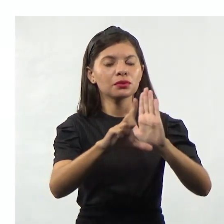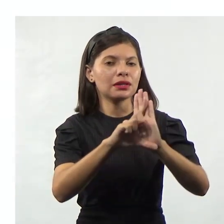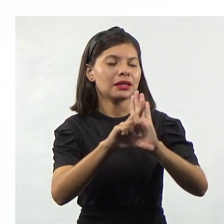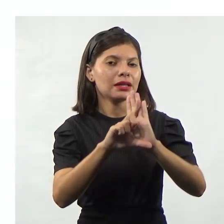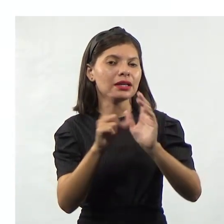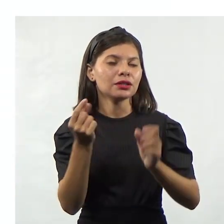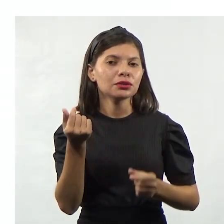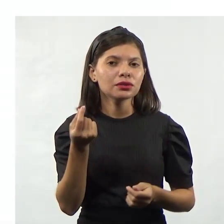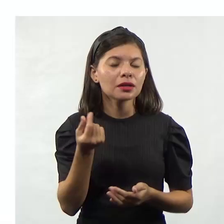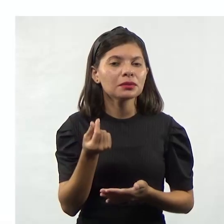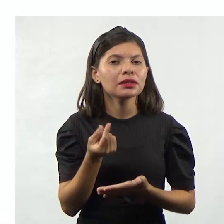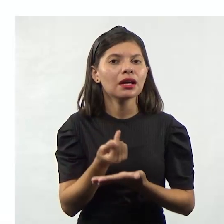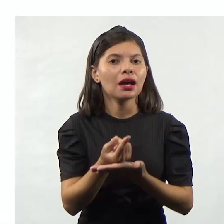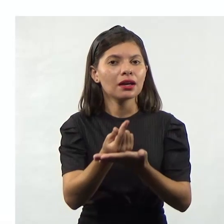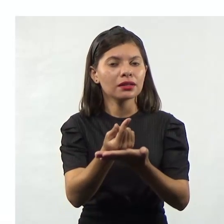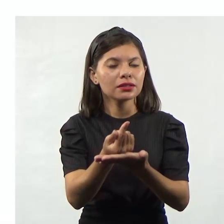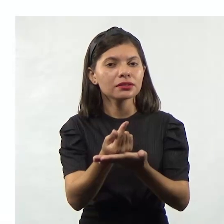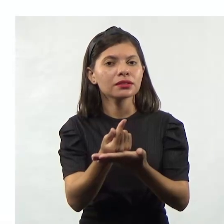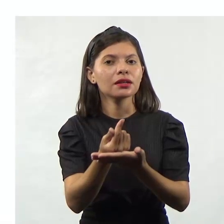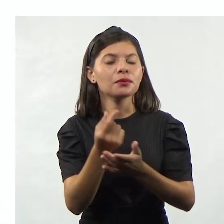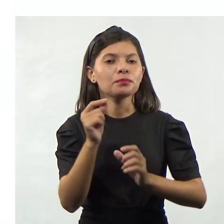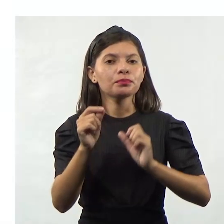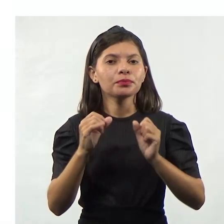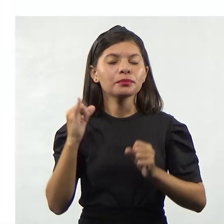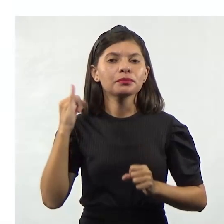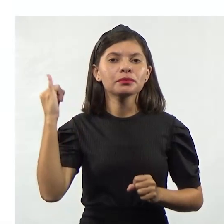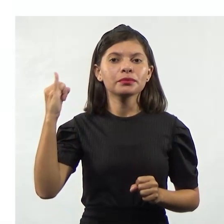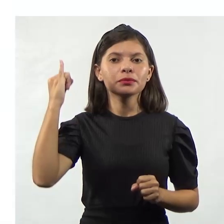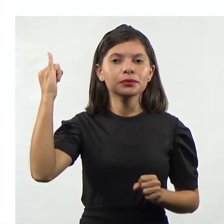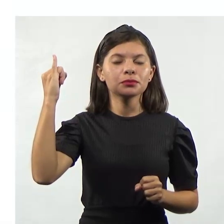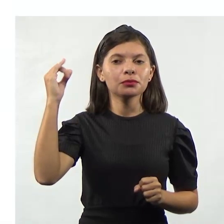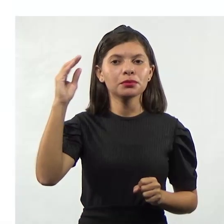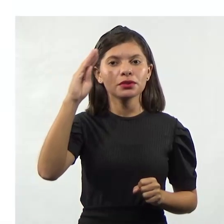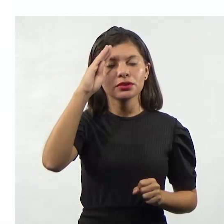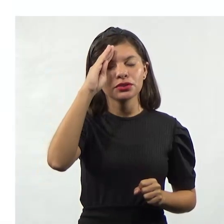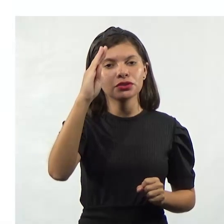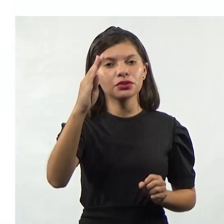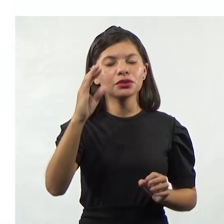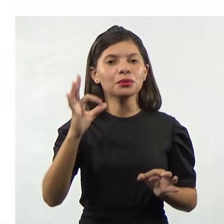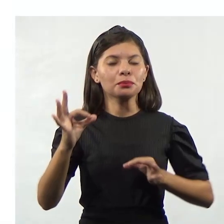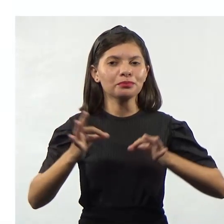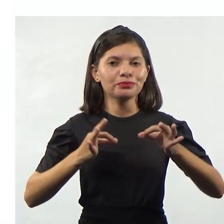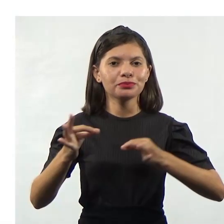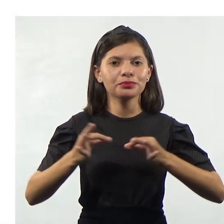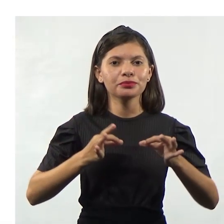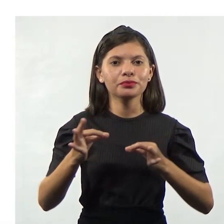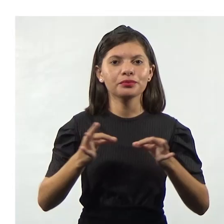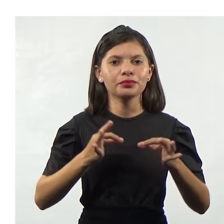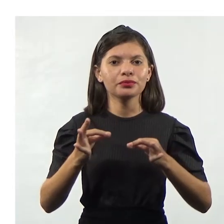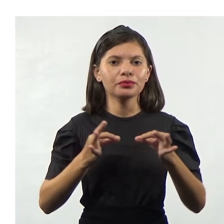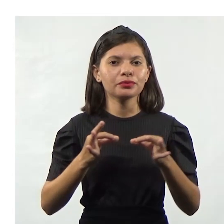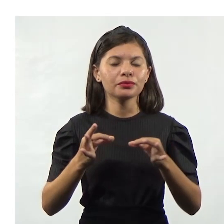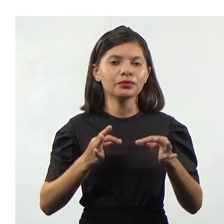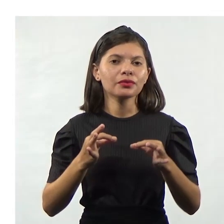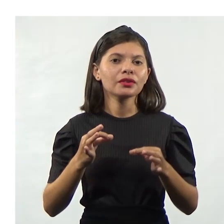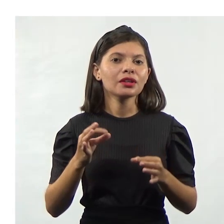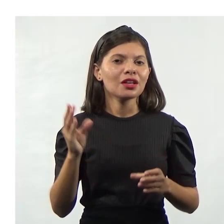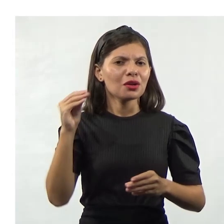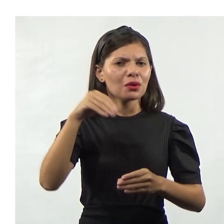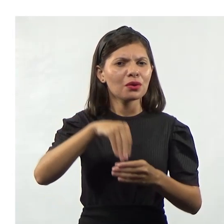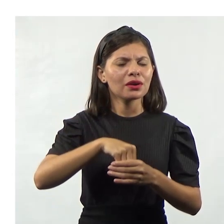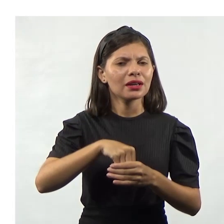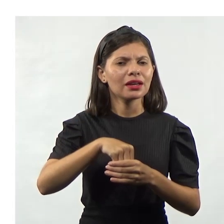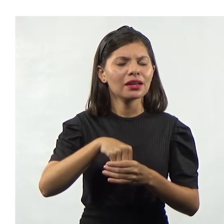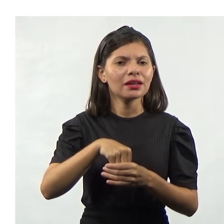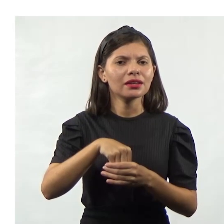contratações com as leis orçamentárias e principalmente com o planejamento mesmo.